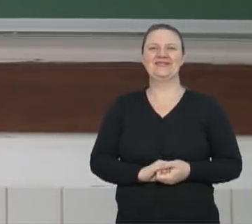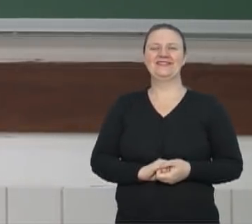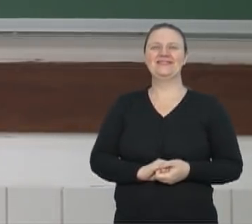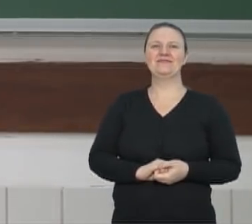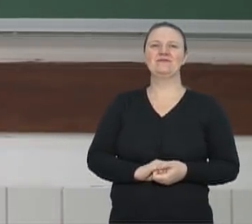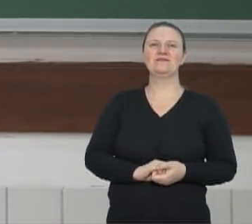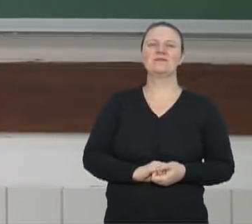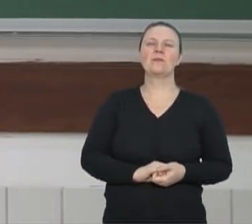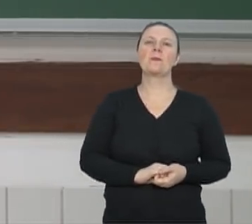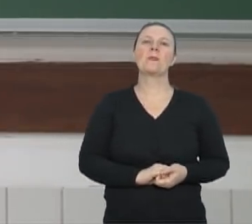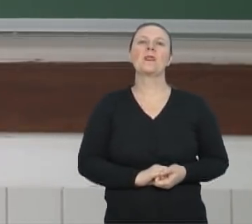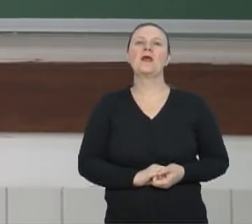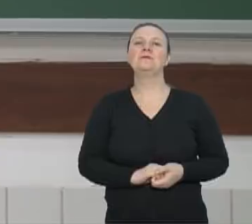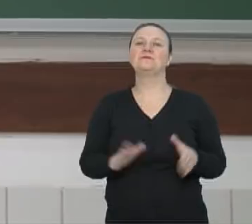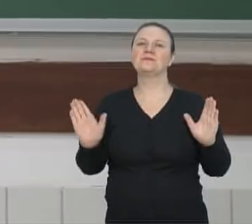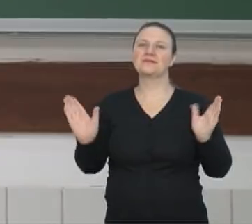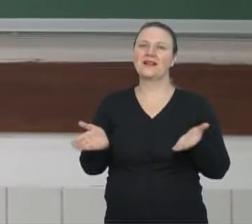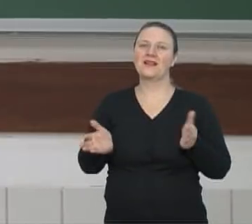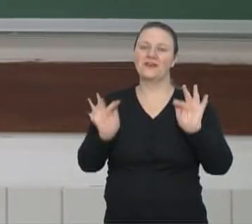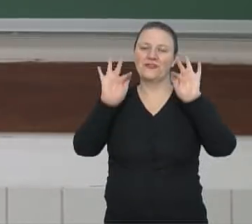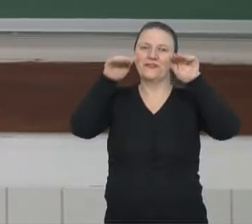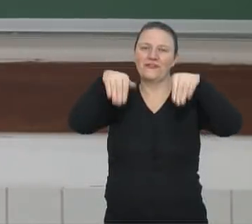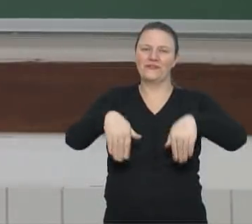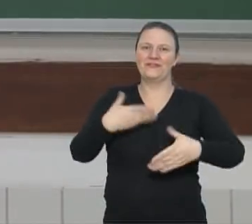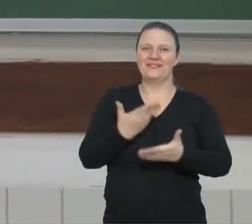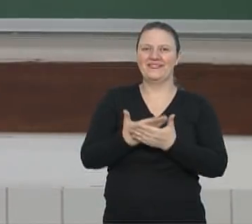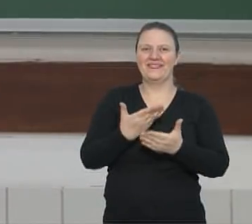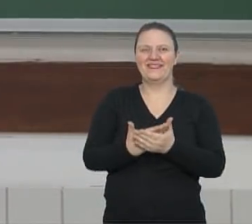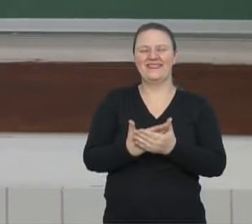Muito bem, pessoal. Então, terminamos nossa aula aqui.